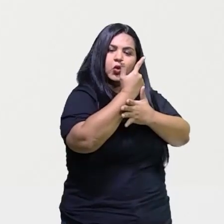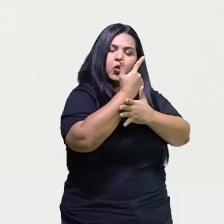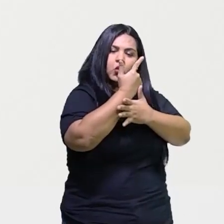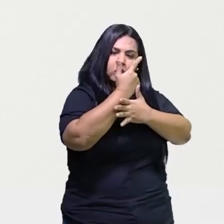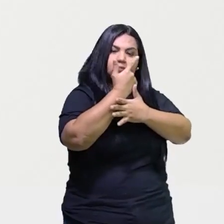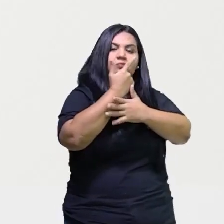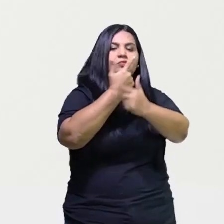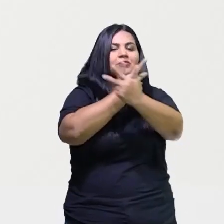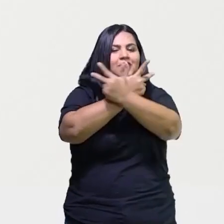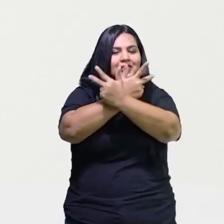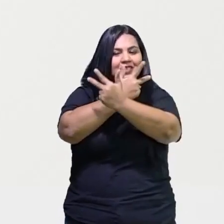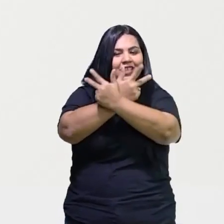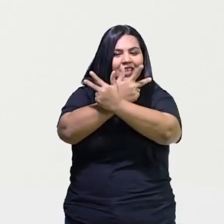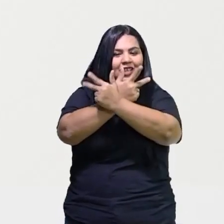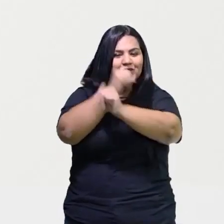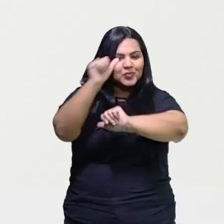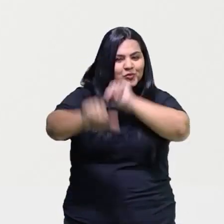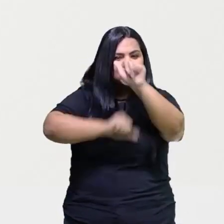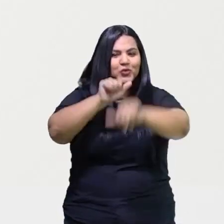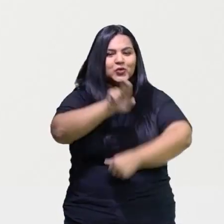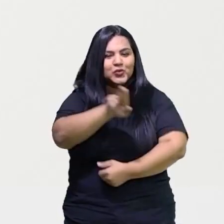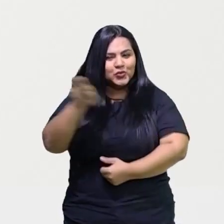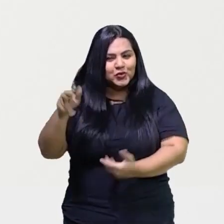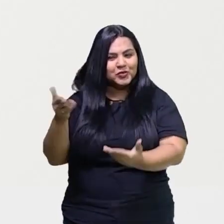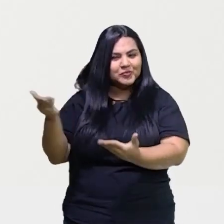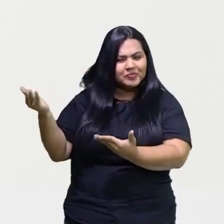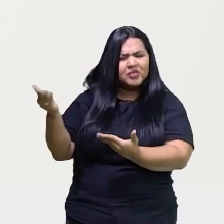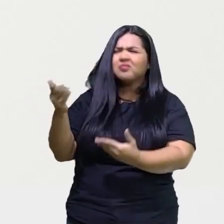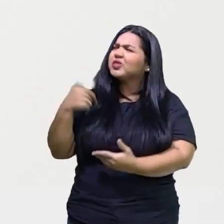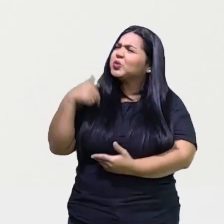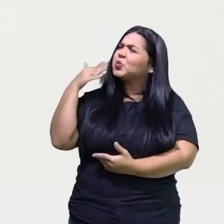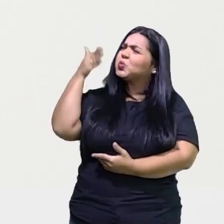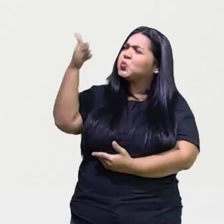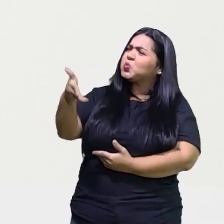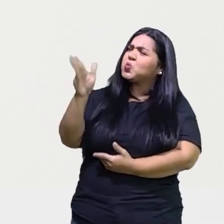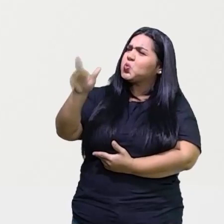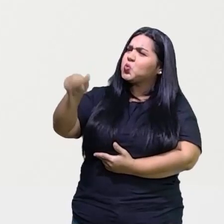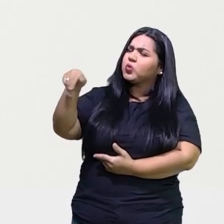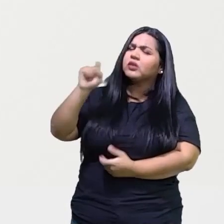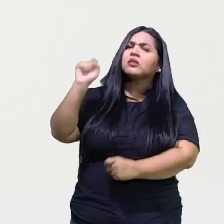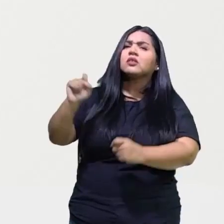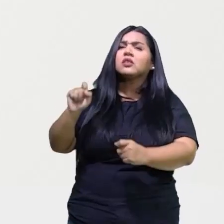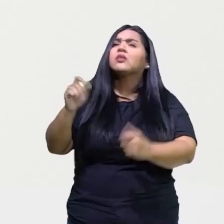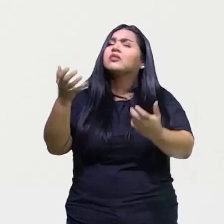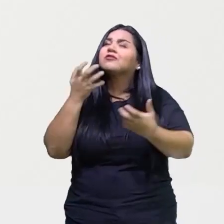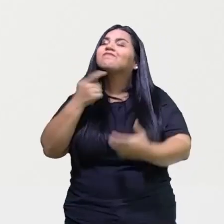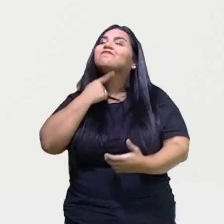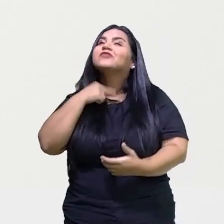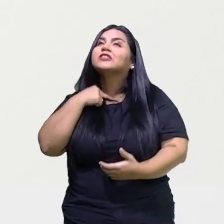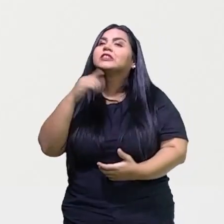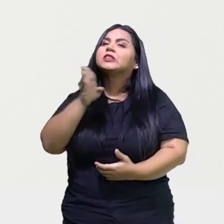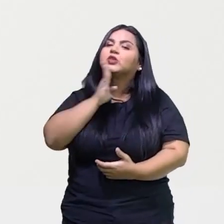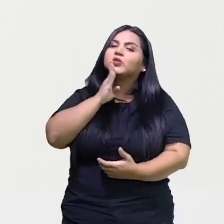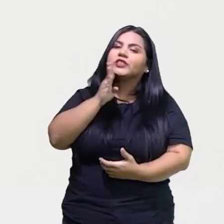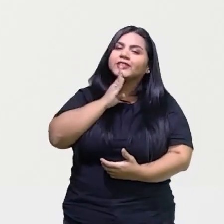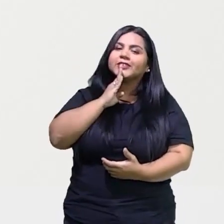Palácio Rio Negro. Professor, eu nunca fui nesse palácio. Eu queria muito conhecer esse